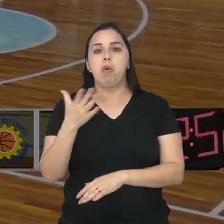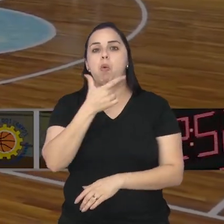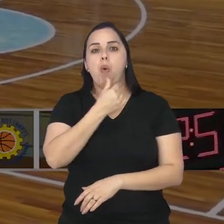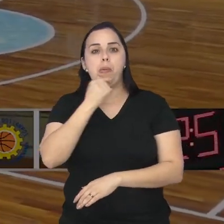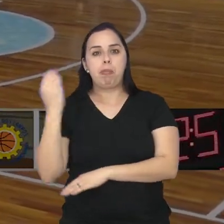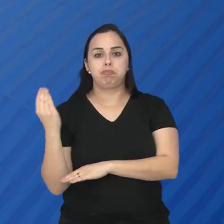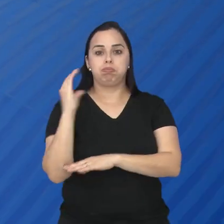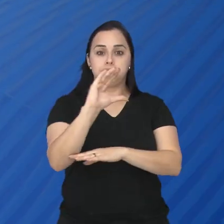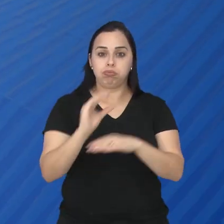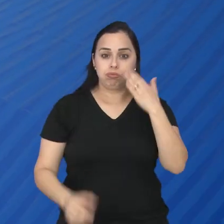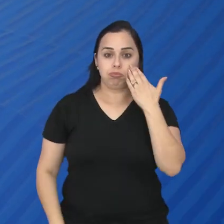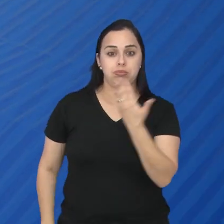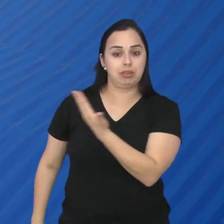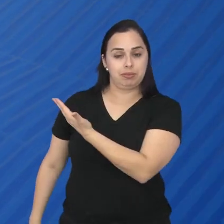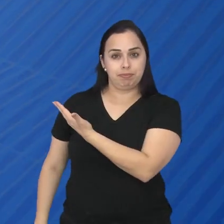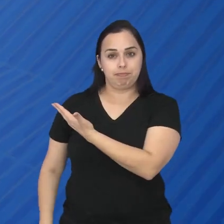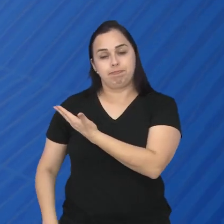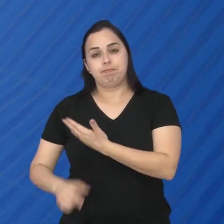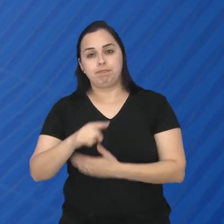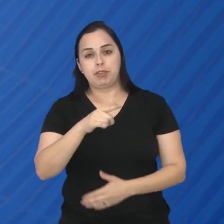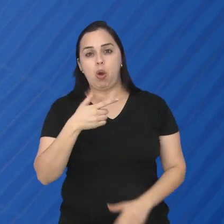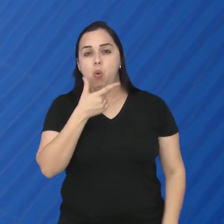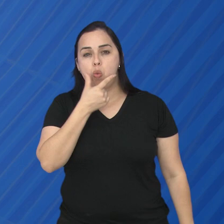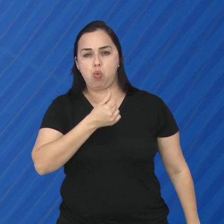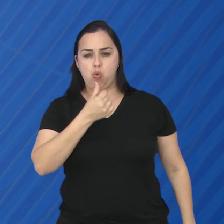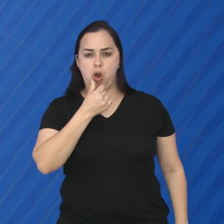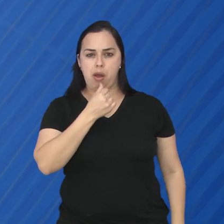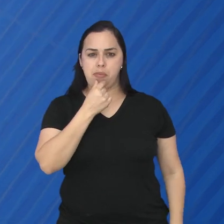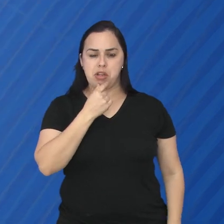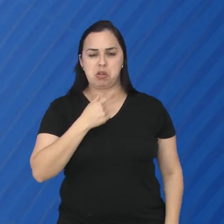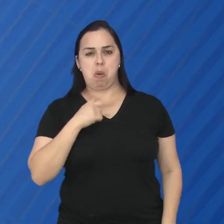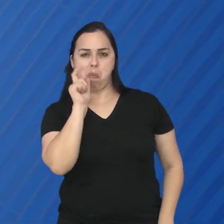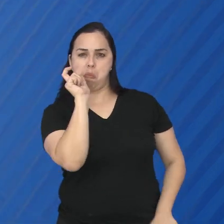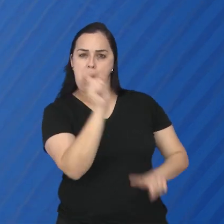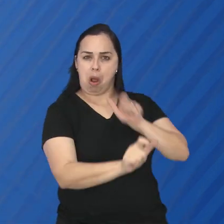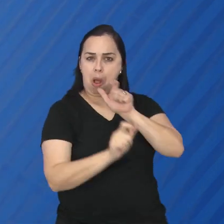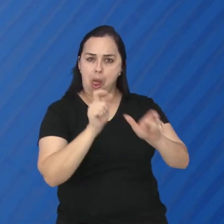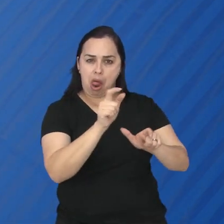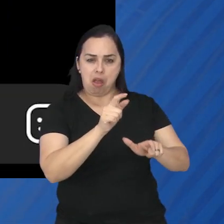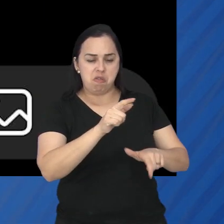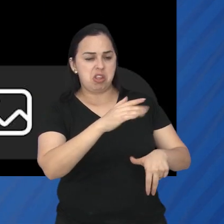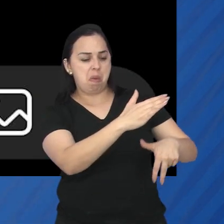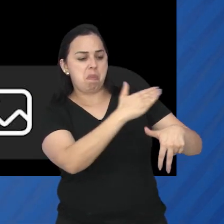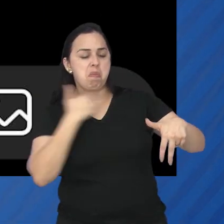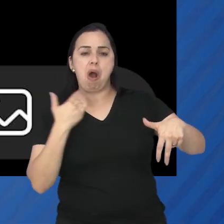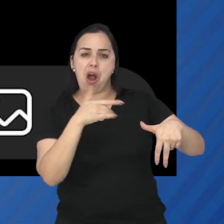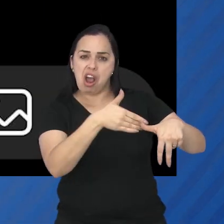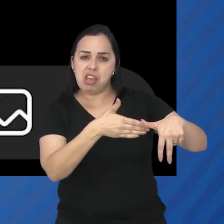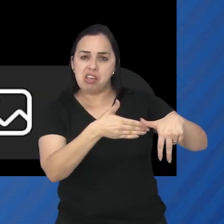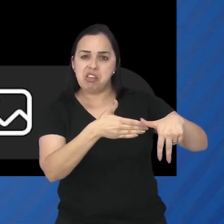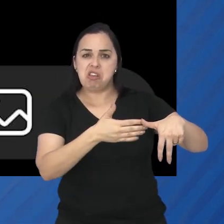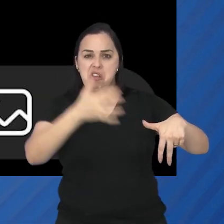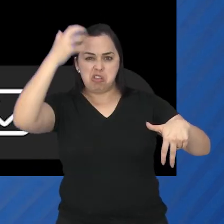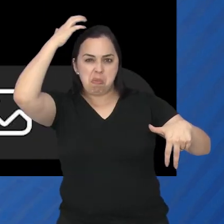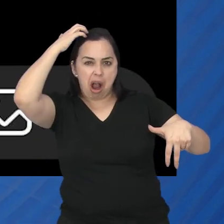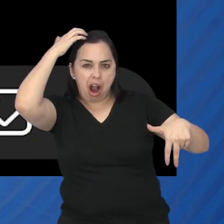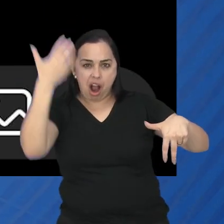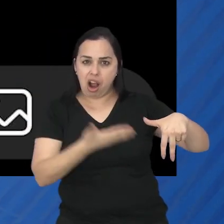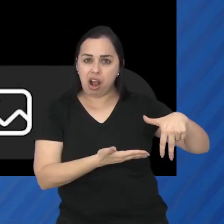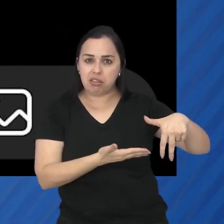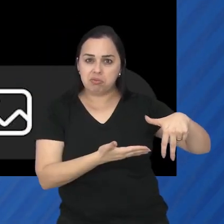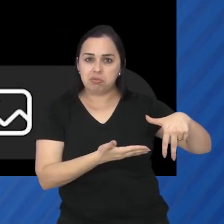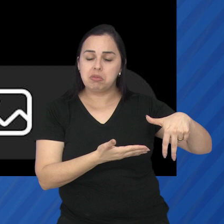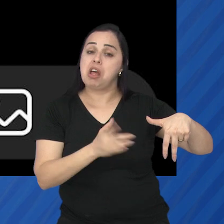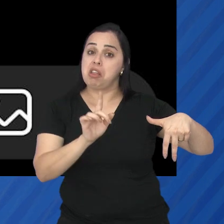a jogadora recebeu essa ofensa nas redes sociais a mensagem partiu de um homem que agrediu desejou a morte